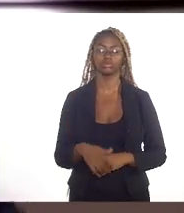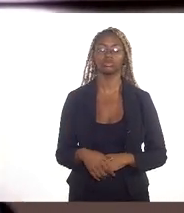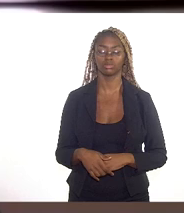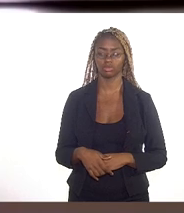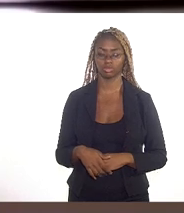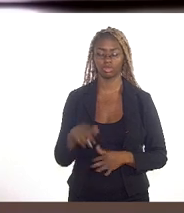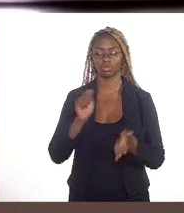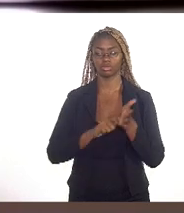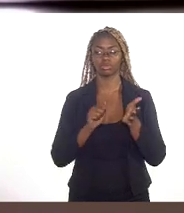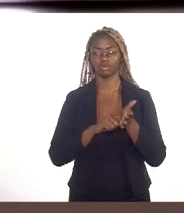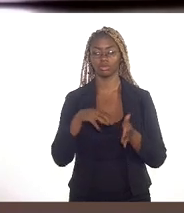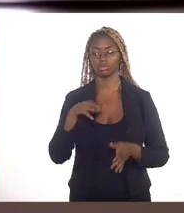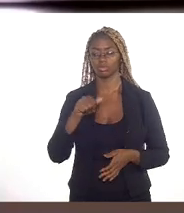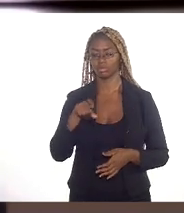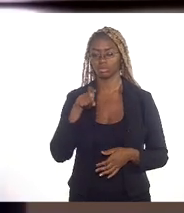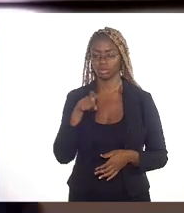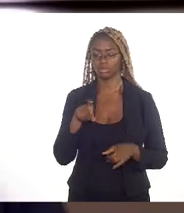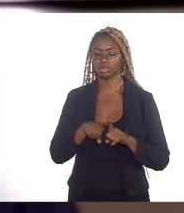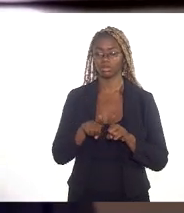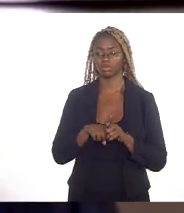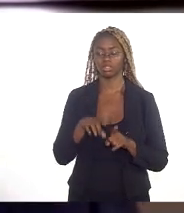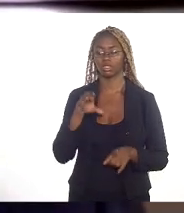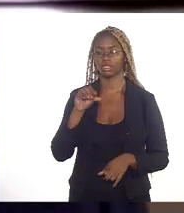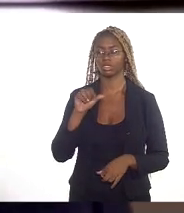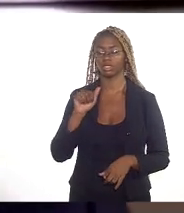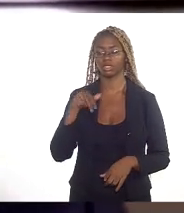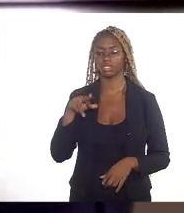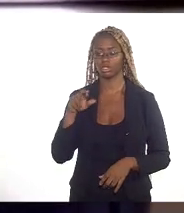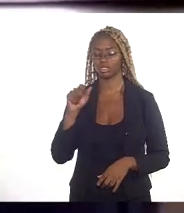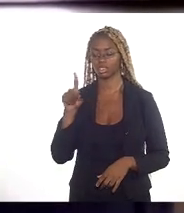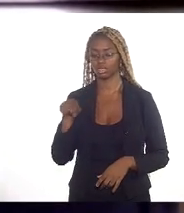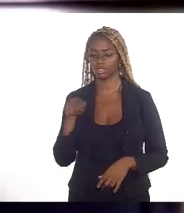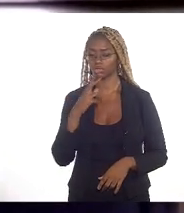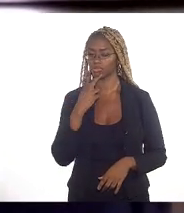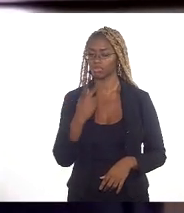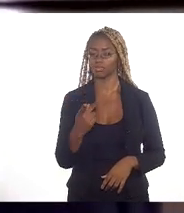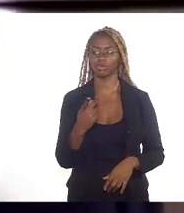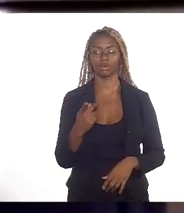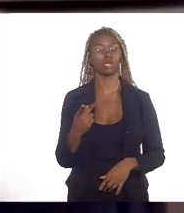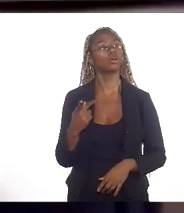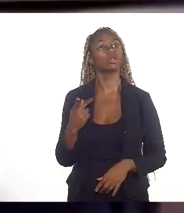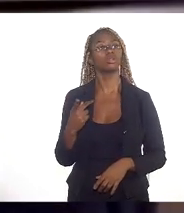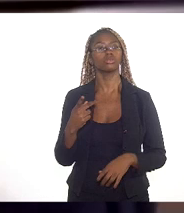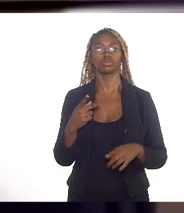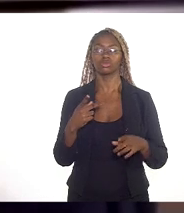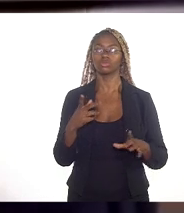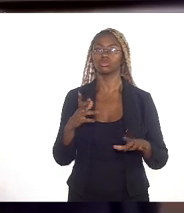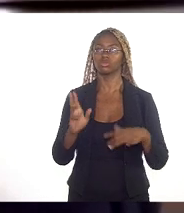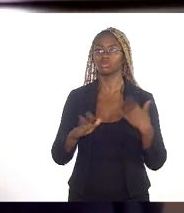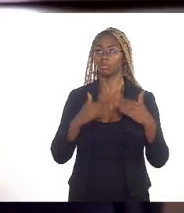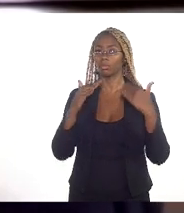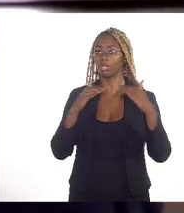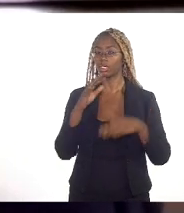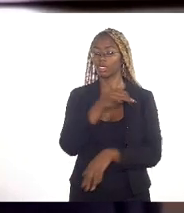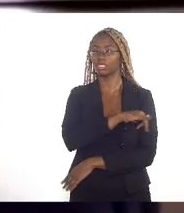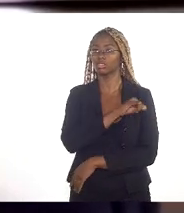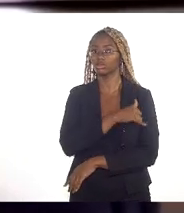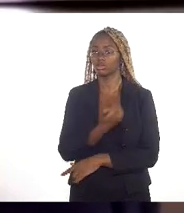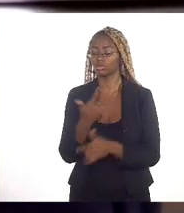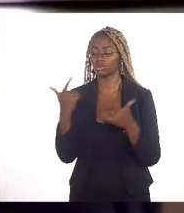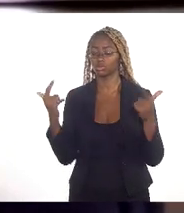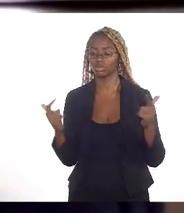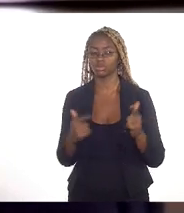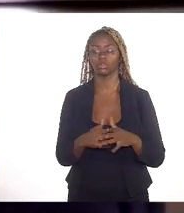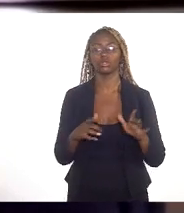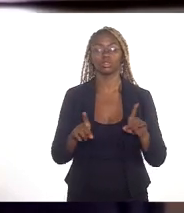Max Lemos e André Siciliano, que institui o programa Titula Rio e dá outras providências. Pendendo de pareceres das comissões de Constituição e Justiça,